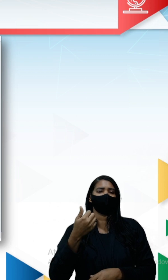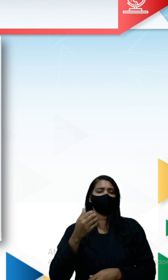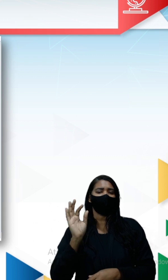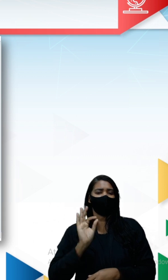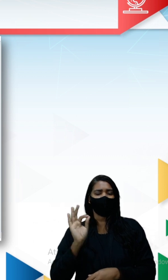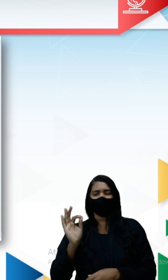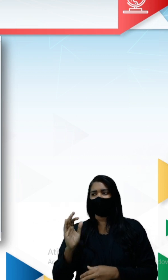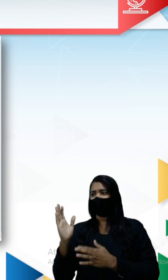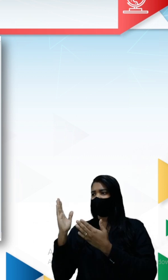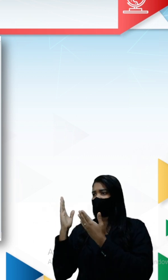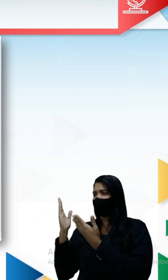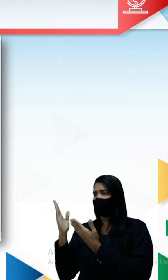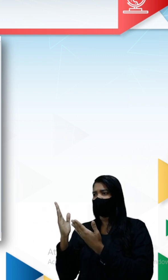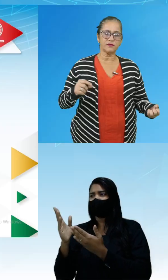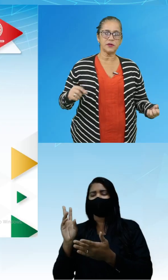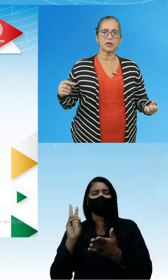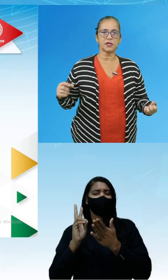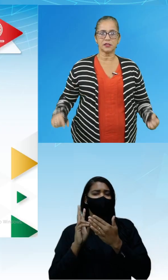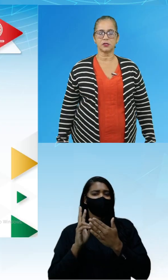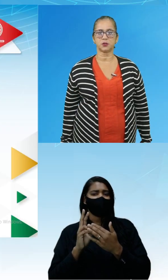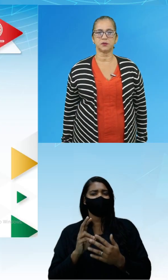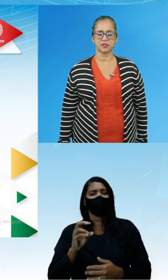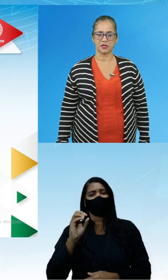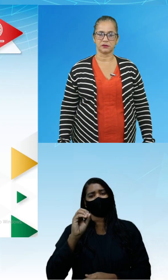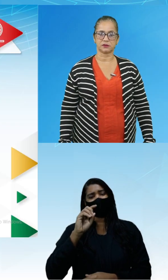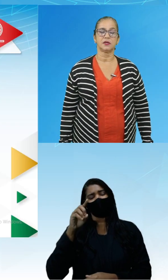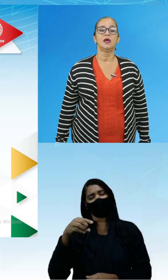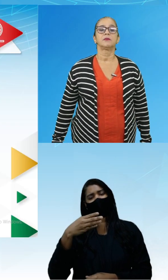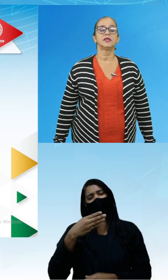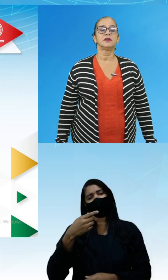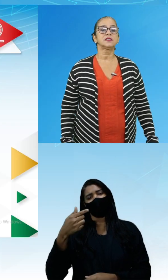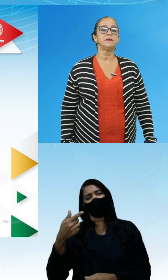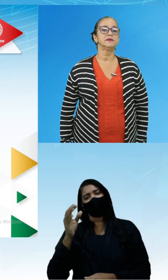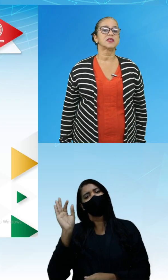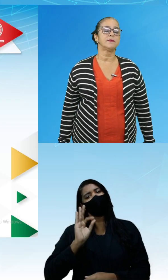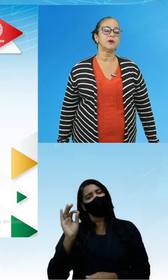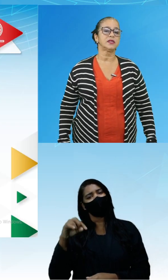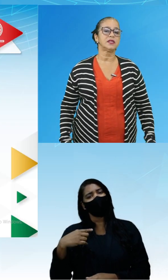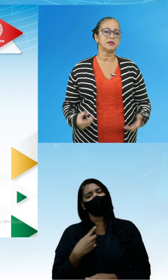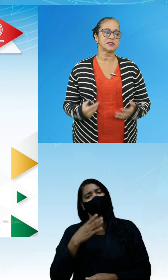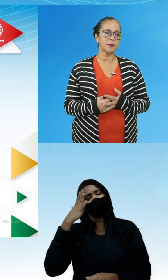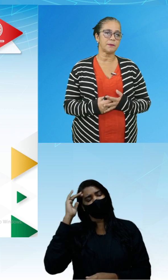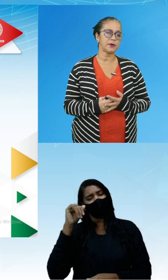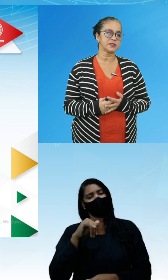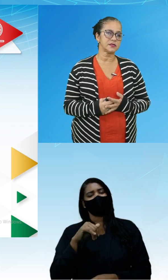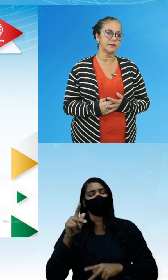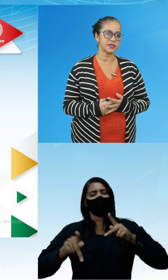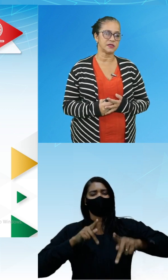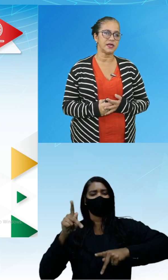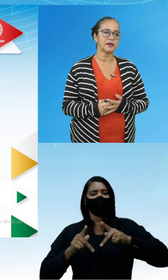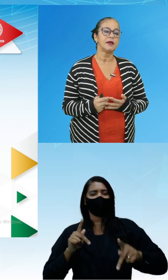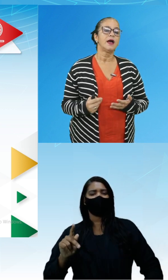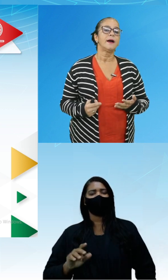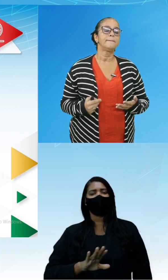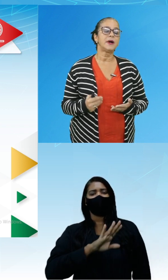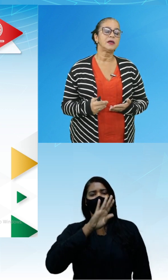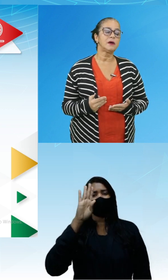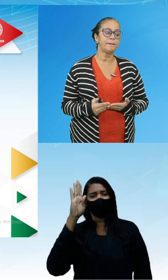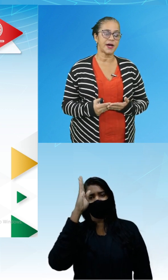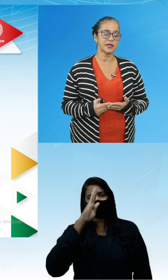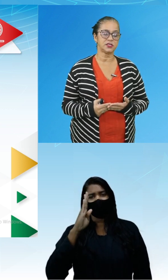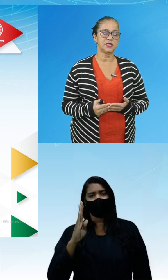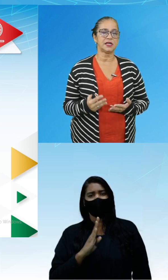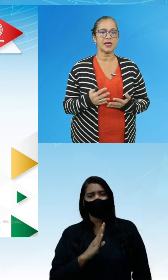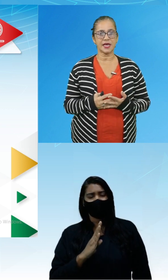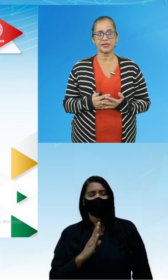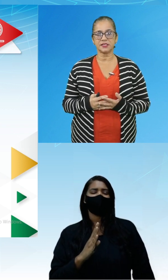1,1% e a indígena 0,92%. Porque nós sabemos que a maioria da nossa população brasileira maior